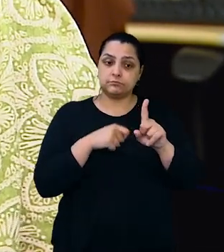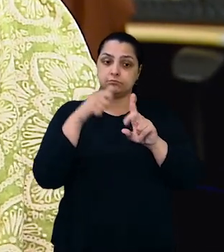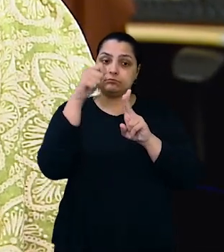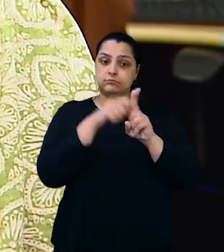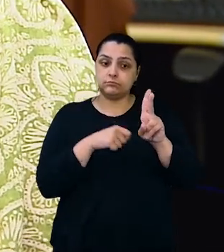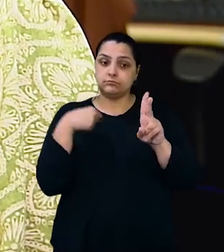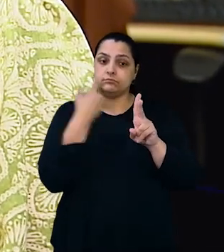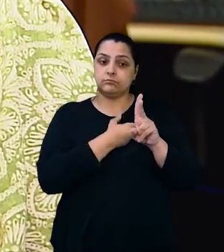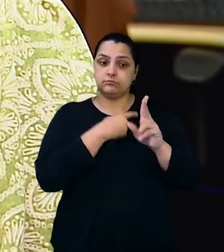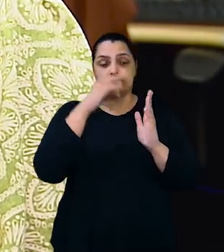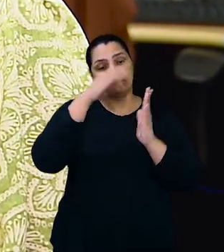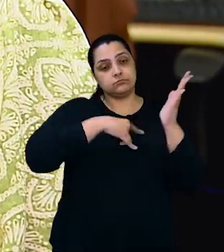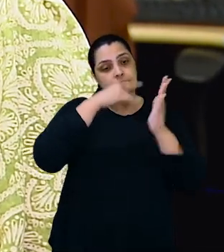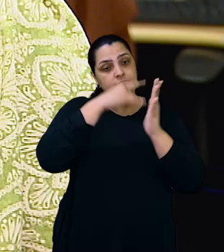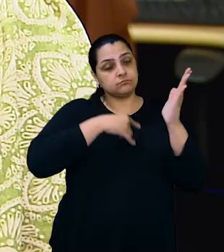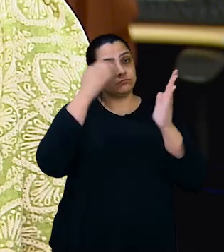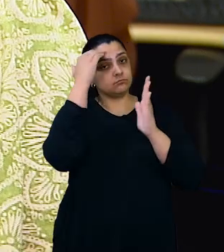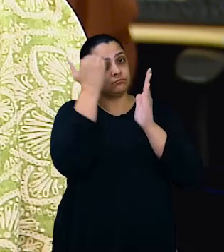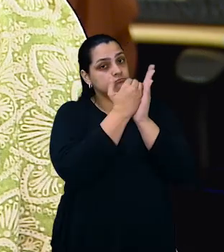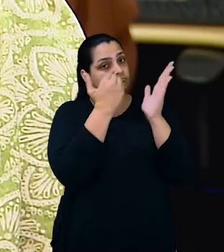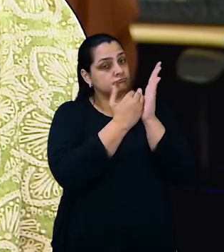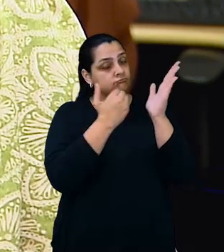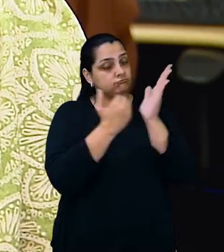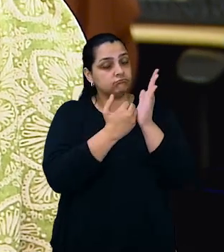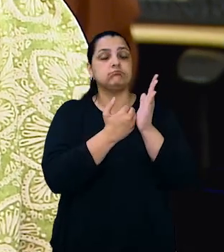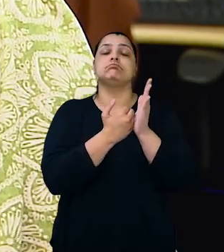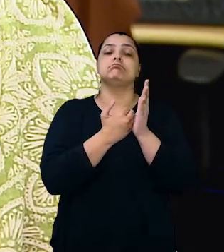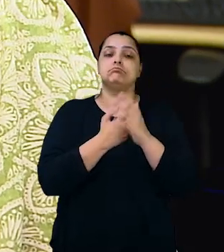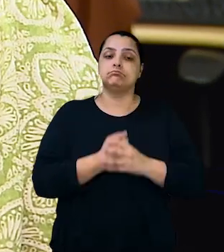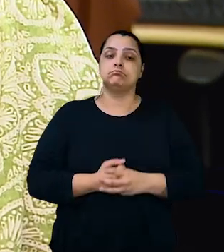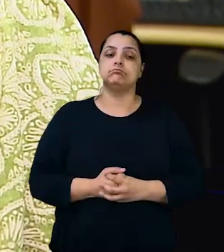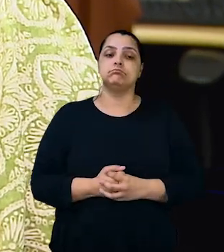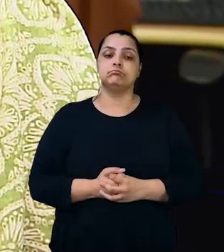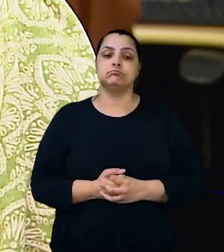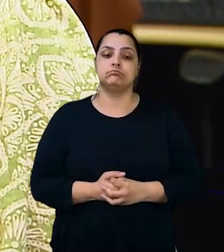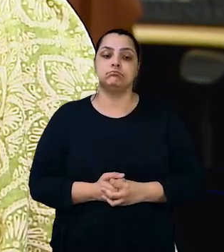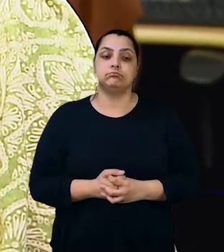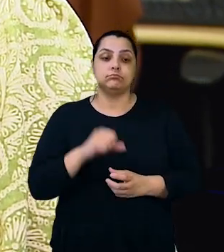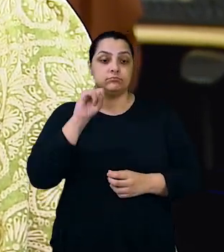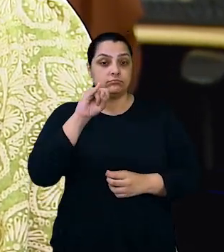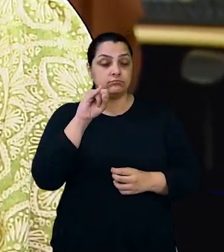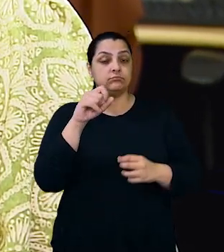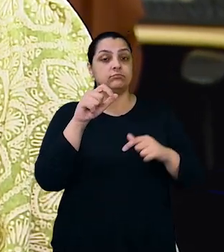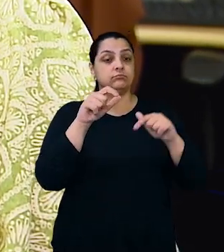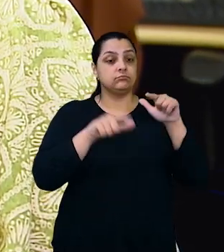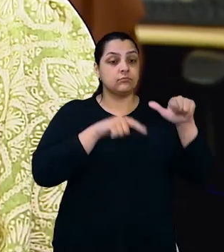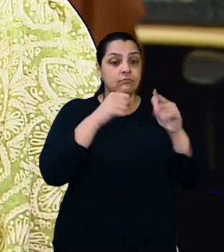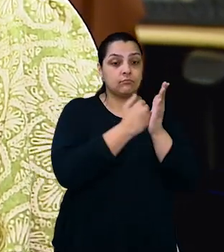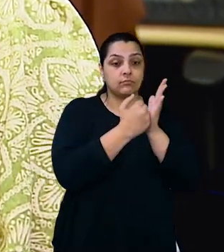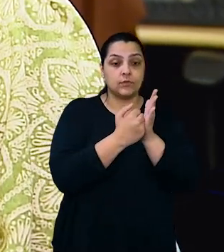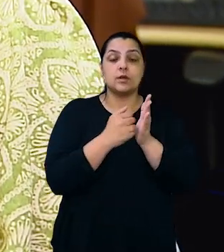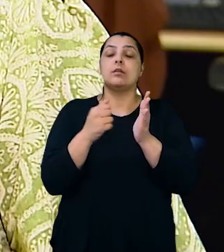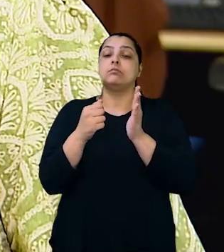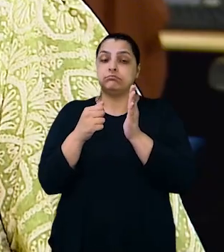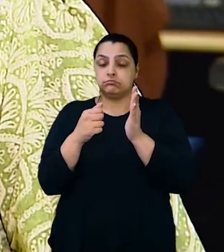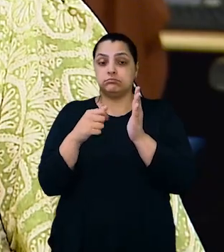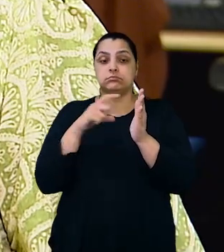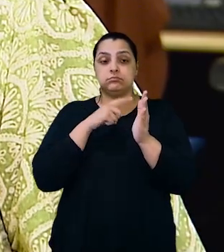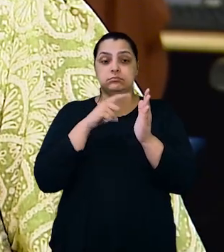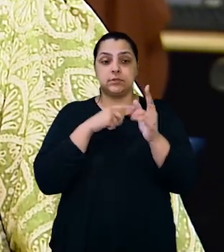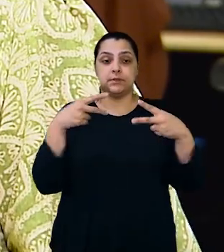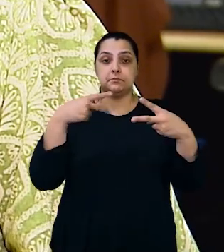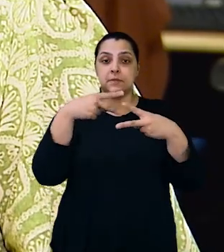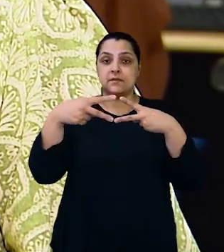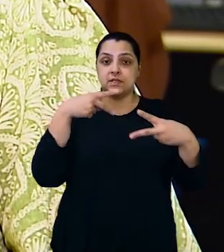nós analisamos a conformidade da documentação trabalhista e previdenciária que a APAE encaminha. Realizamos